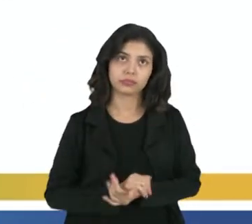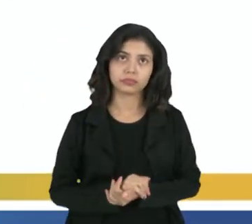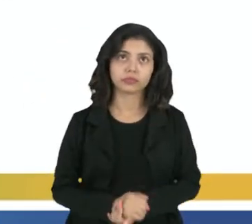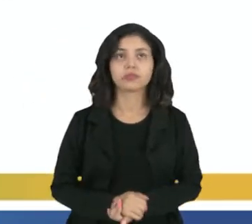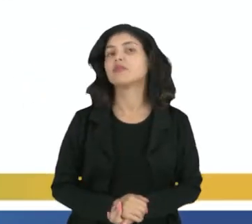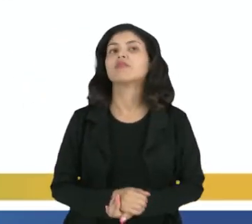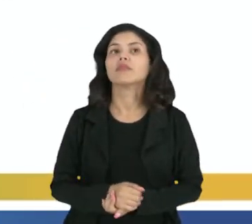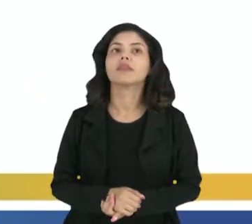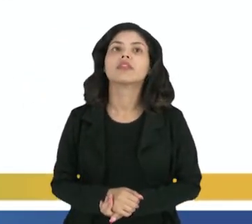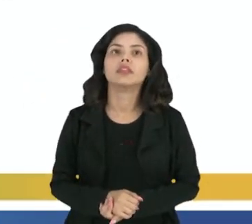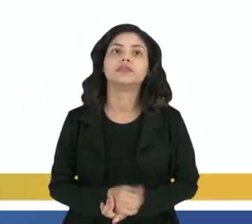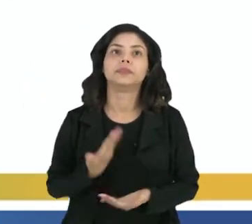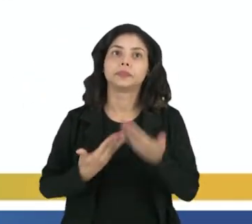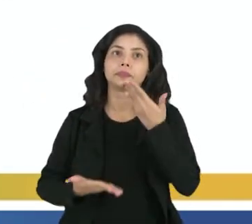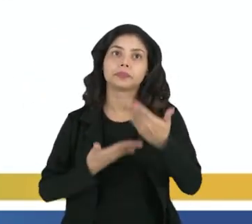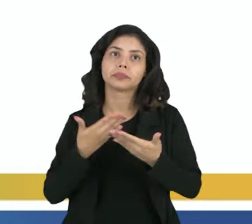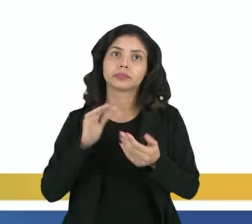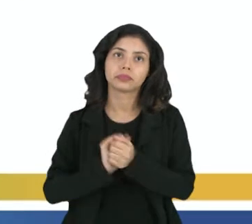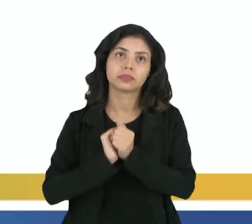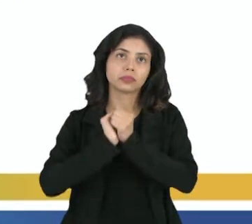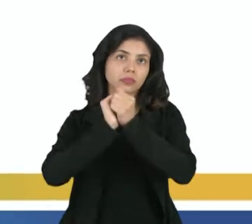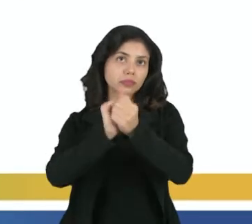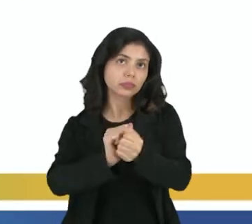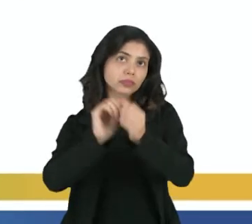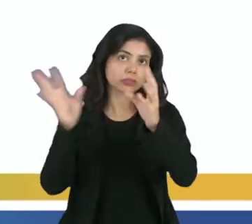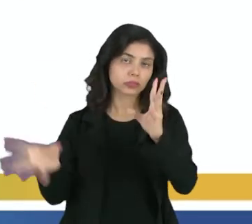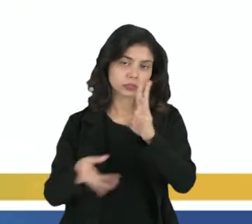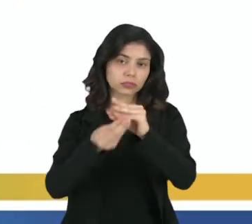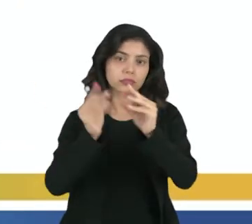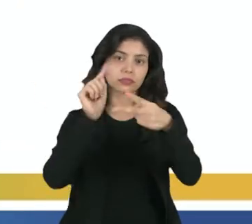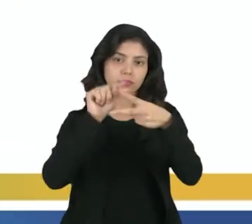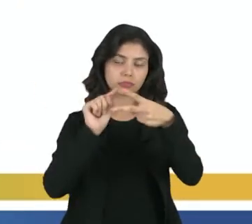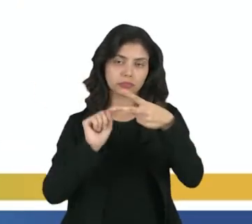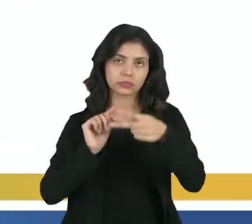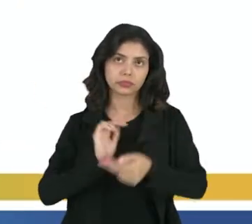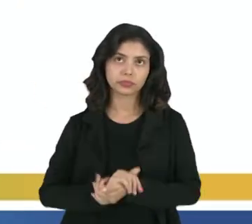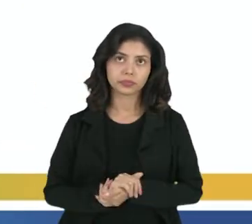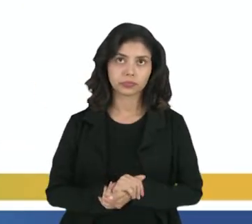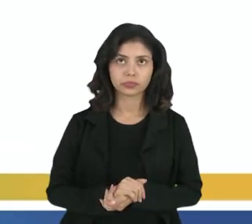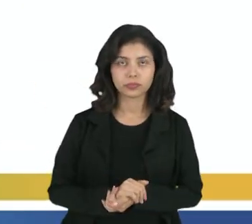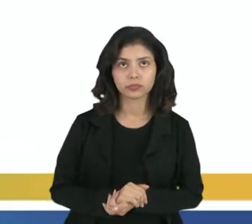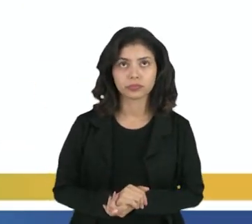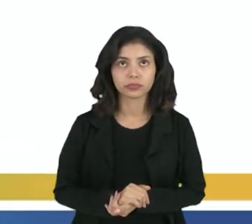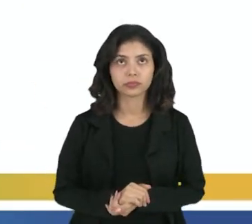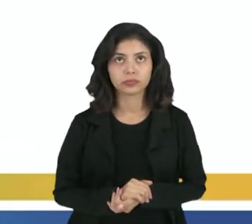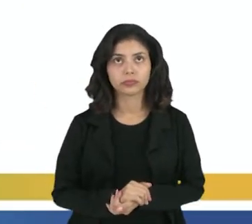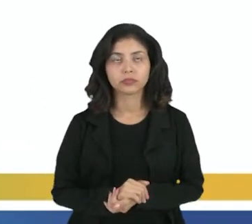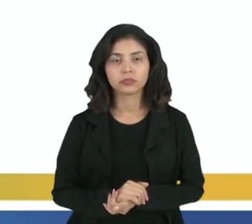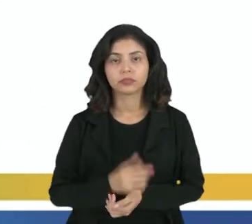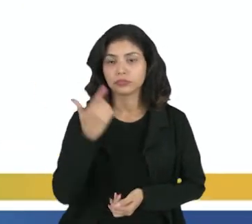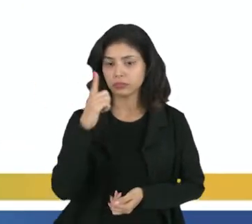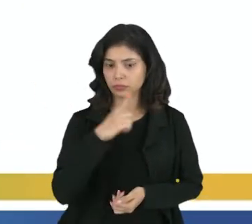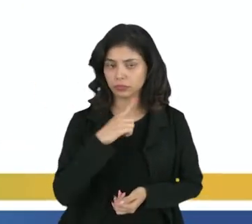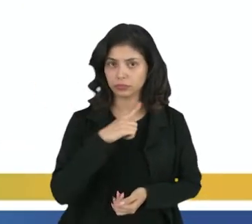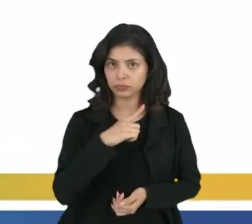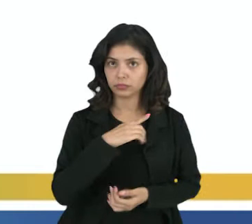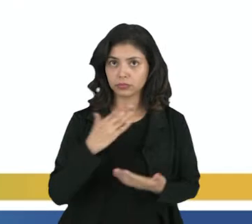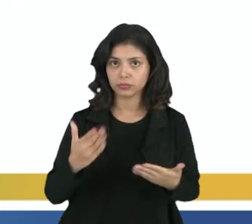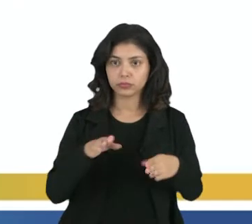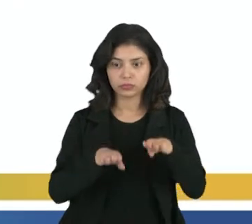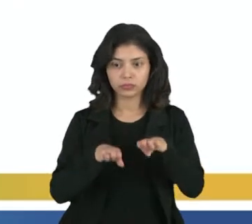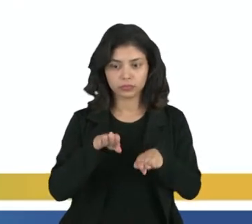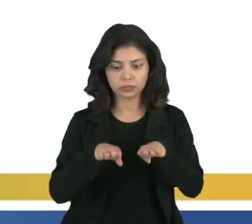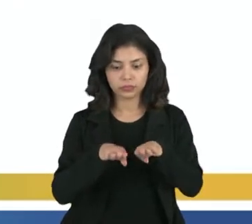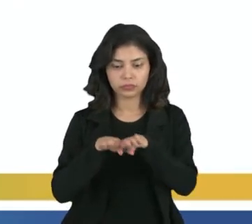assim uma relação de dependência e ajuste complexo entre elas duas, ok? Então, para que ocorra esse equilíbrio,